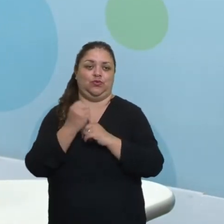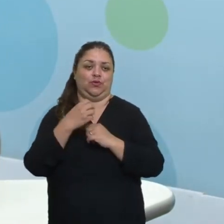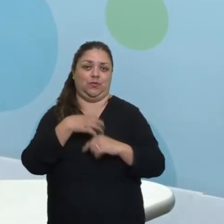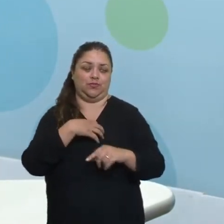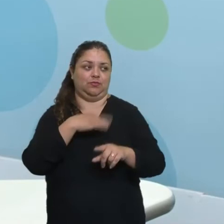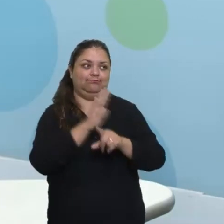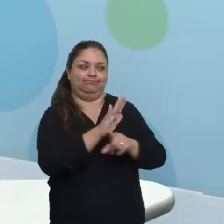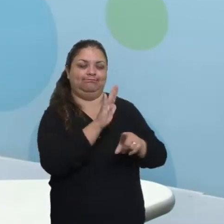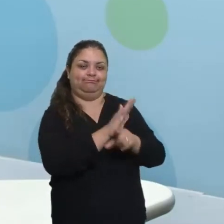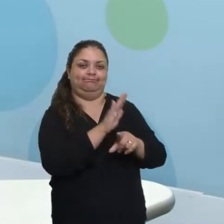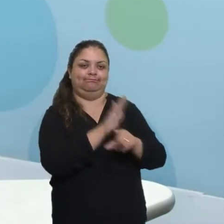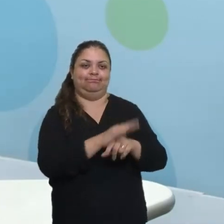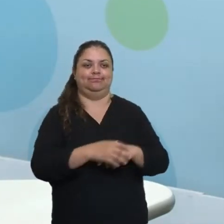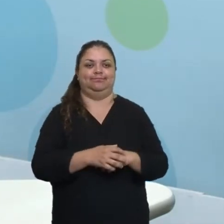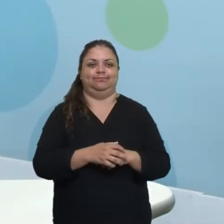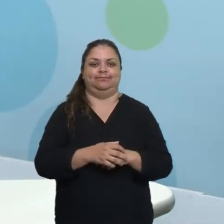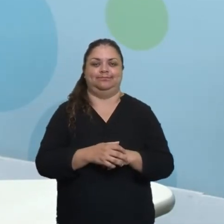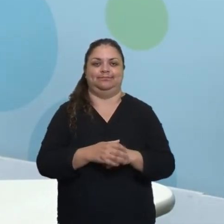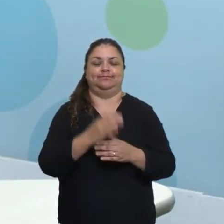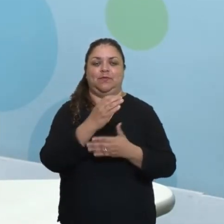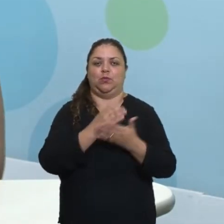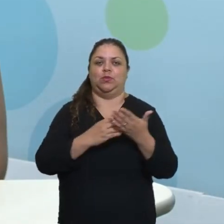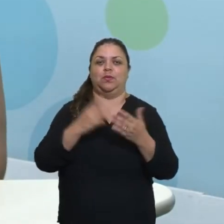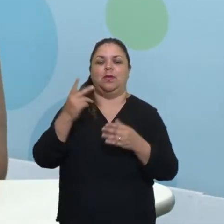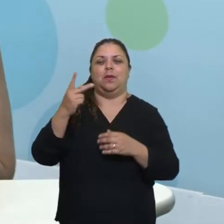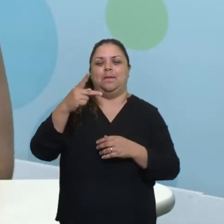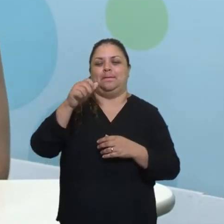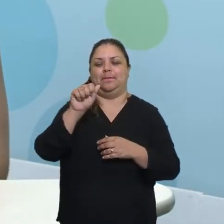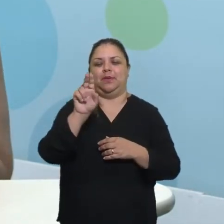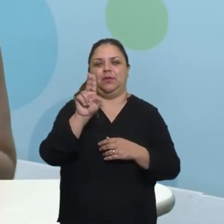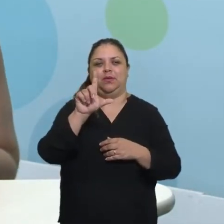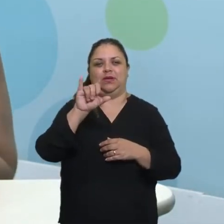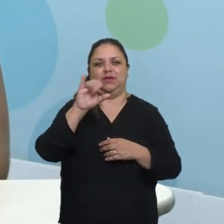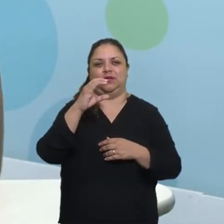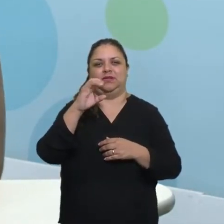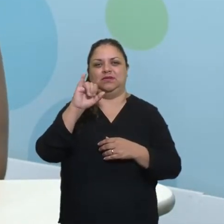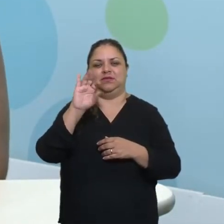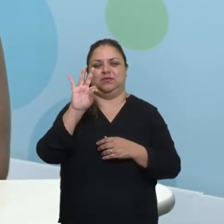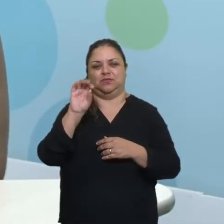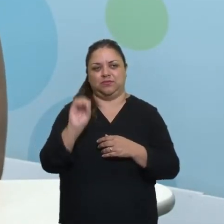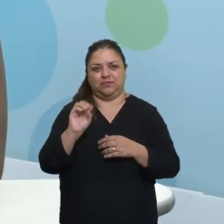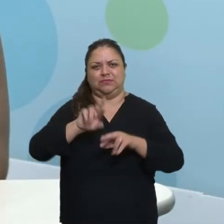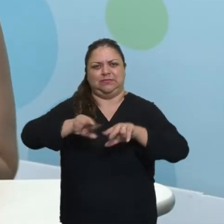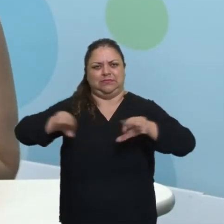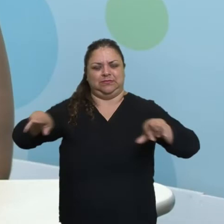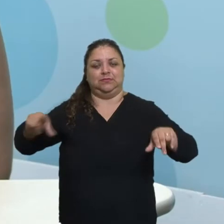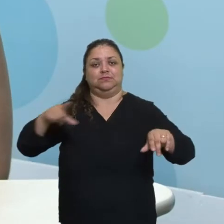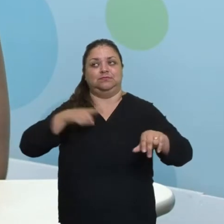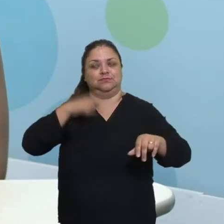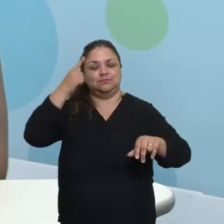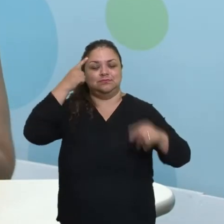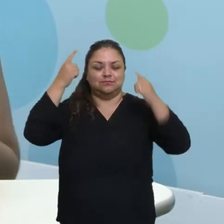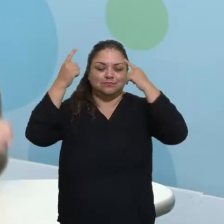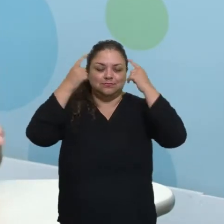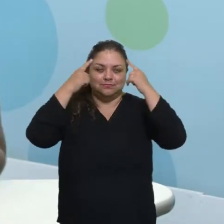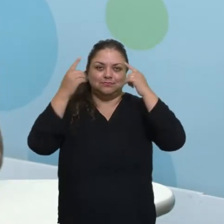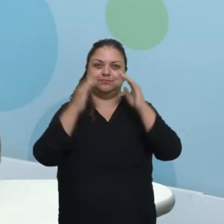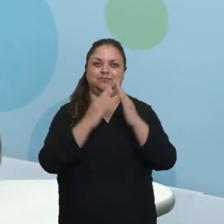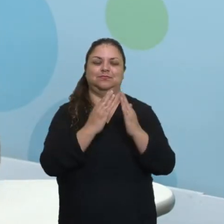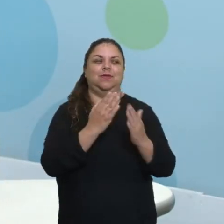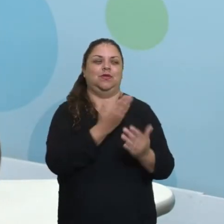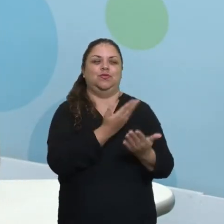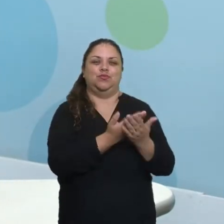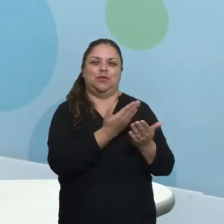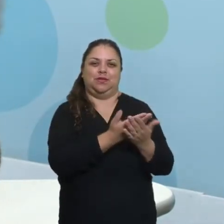orientador também o currículo Paulista tudo mais a gente sabe que a ideia né trabalhar é com o estudante no seu desenvolvimento